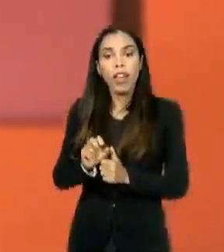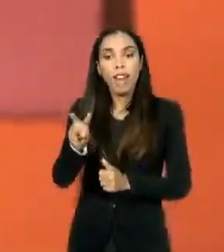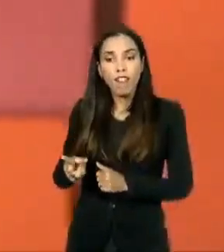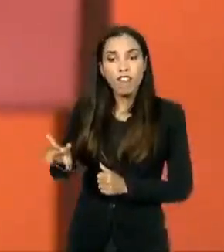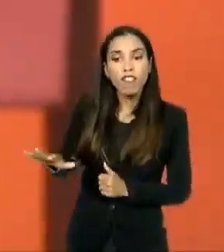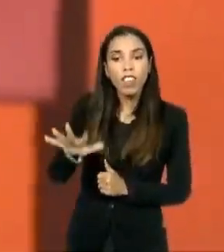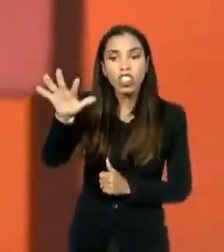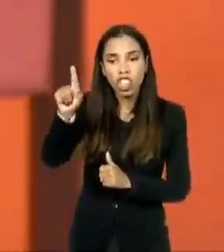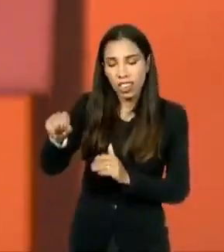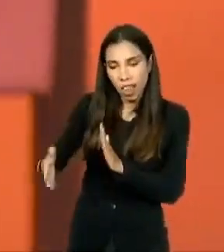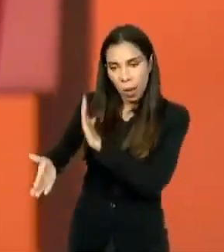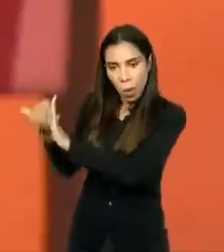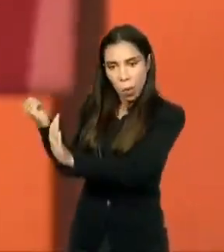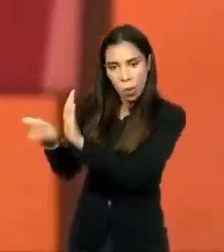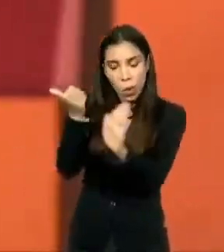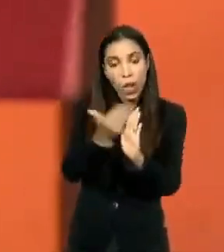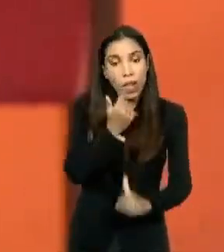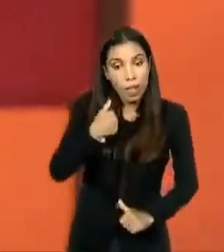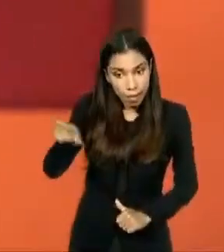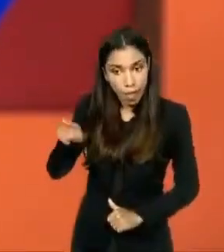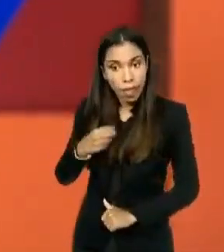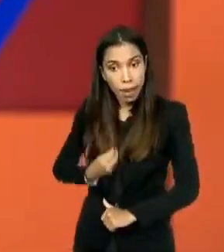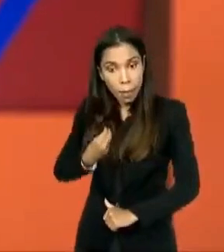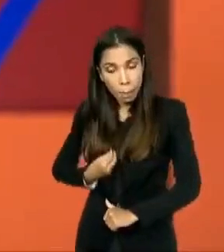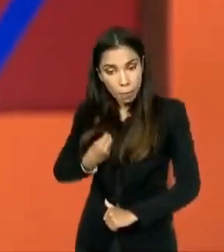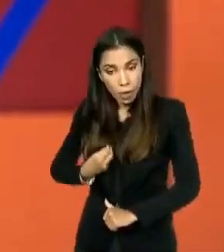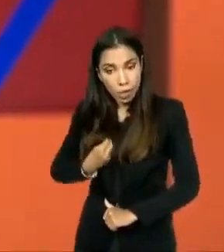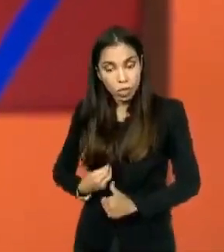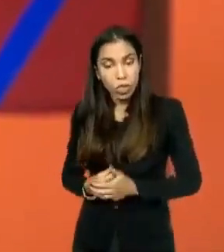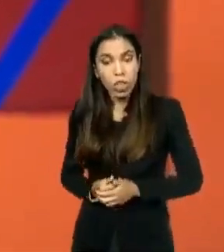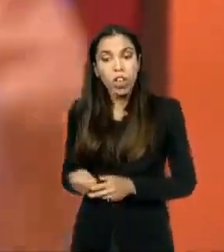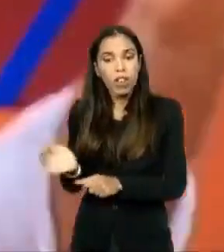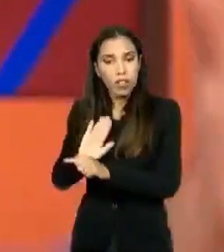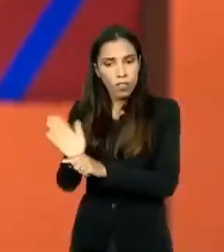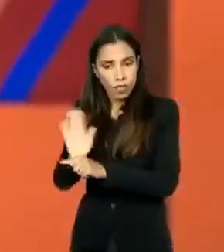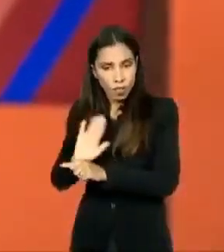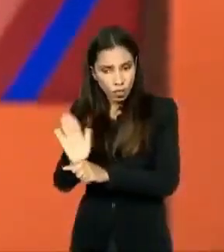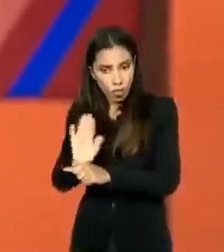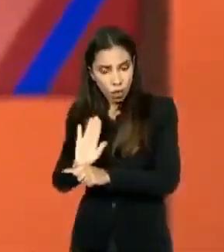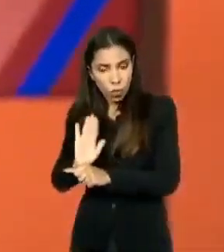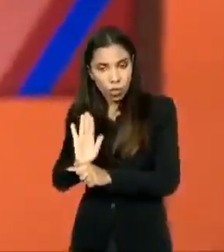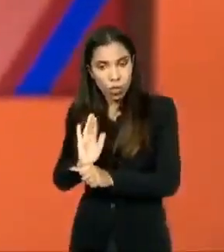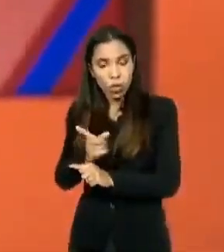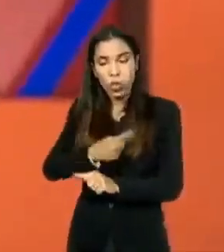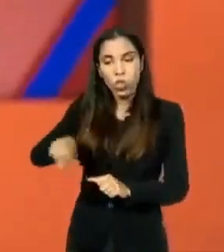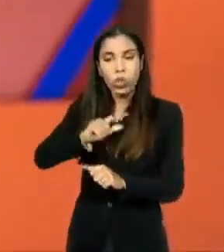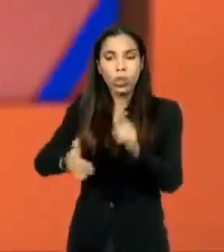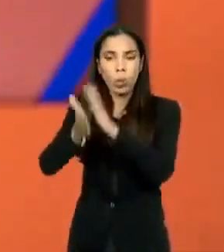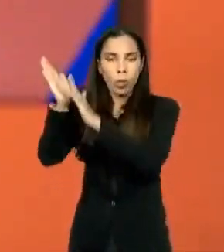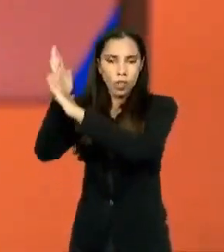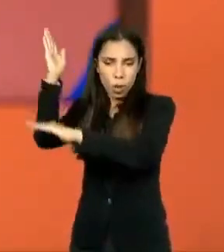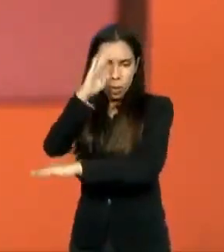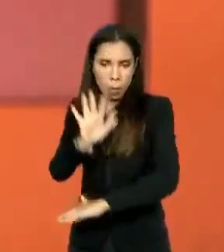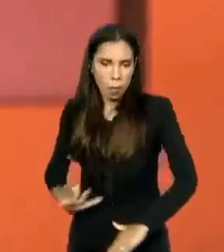participou. Então, é o seguinte, é interessante falar isso, porque é um filme que está... Estão viajando pelo Brasil inteiro e tal,